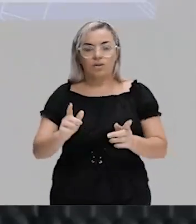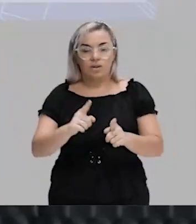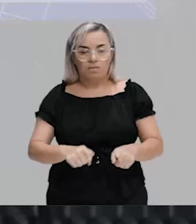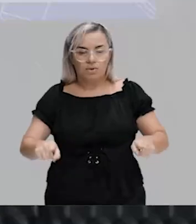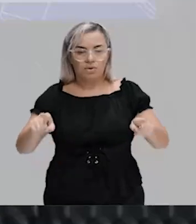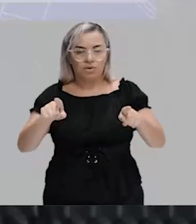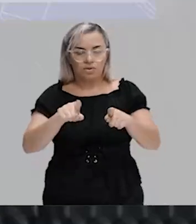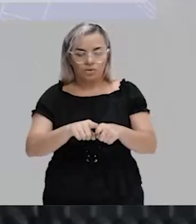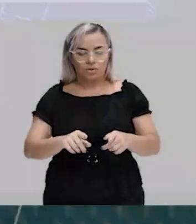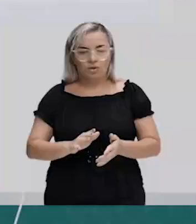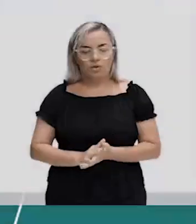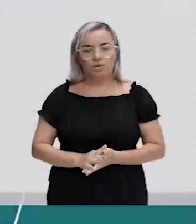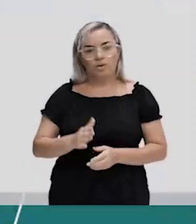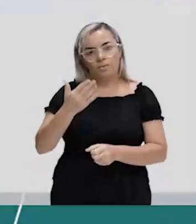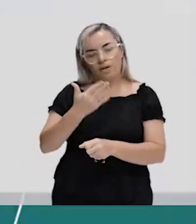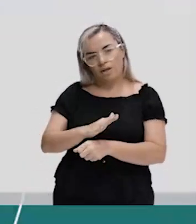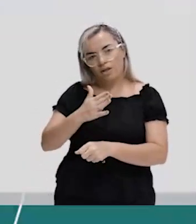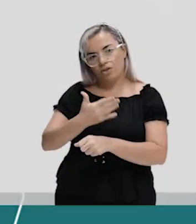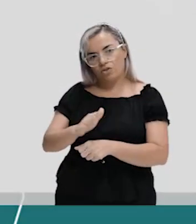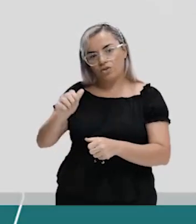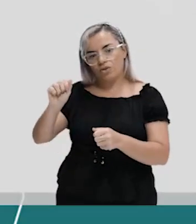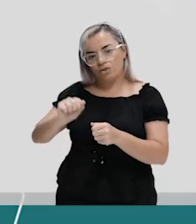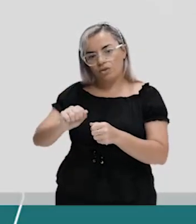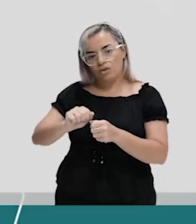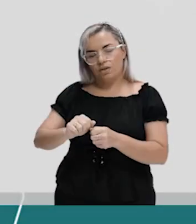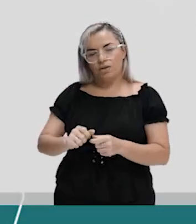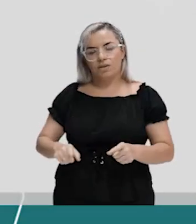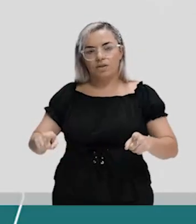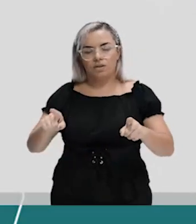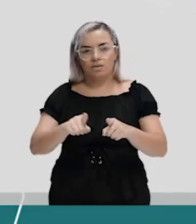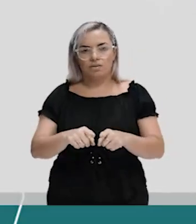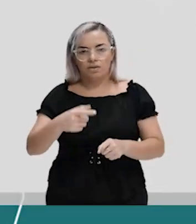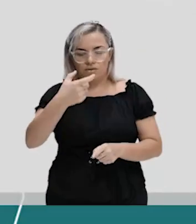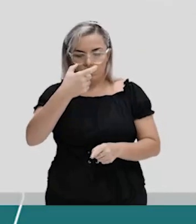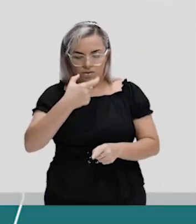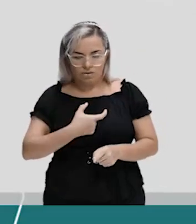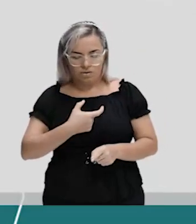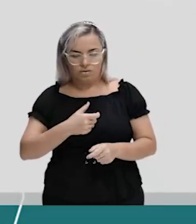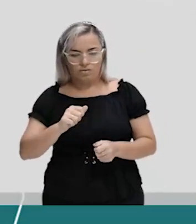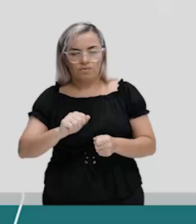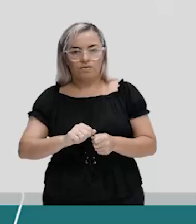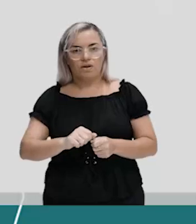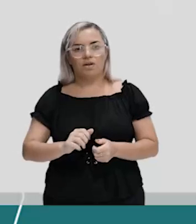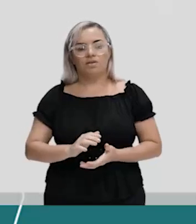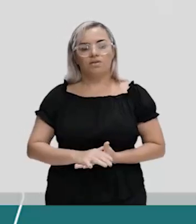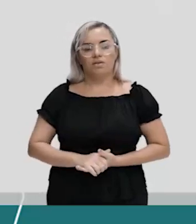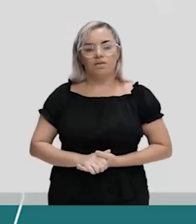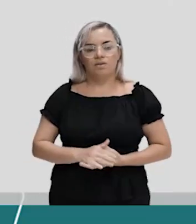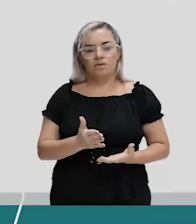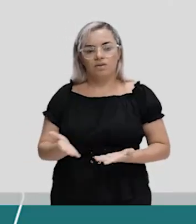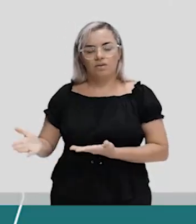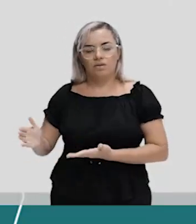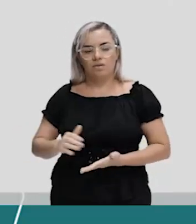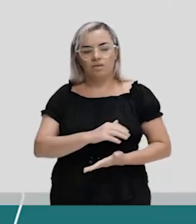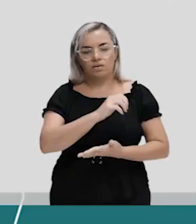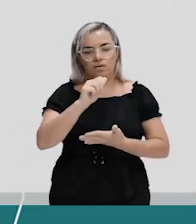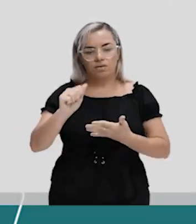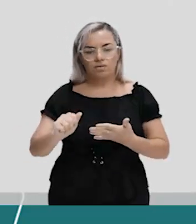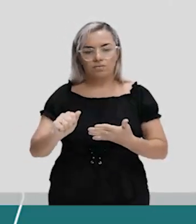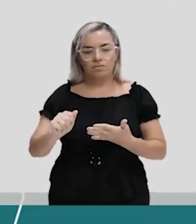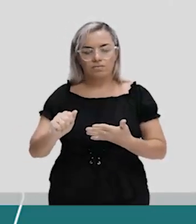eu recebo a ação. Então, vamos ver aqui onde ele não tem valor reflexivo, né? Letra A.